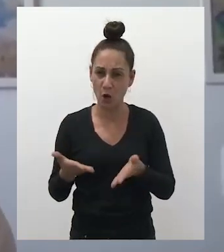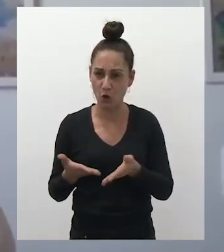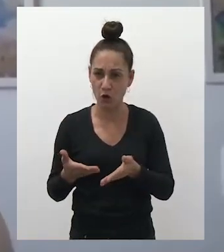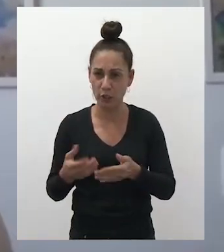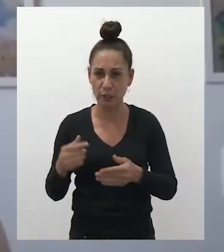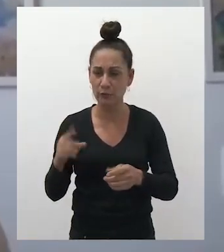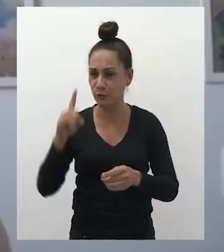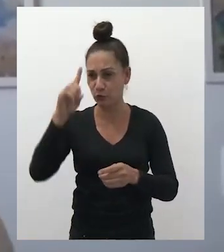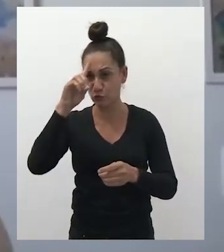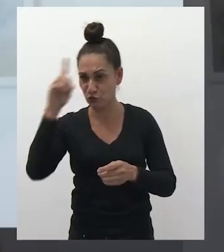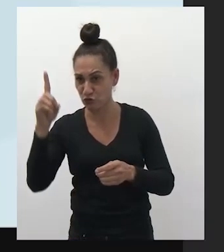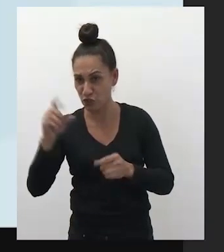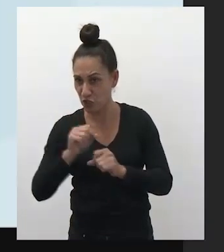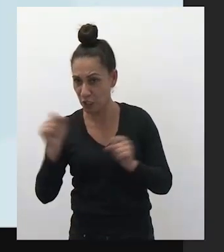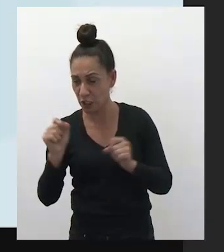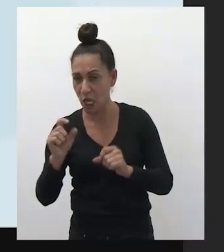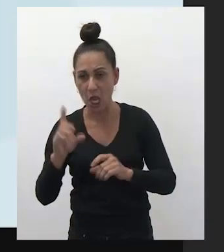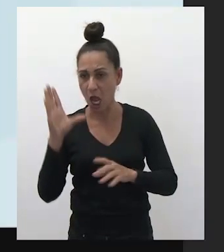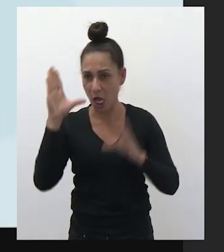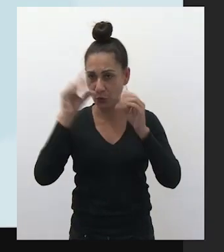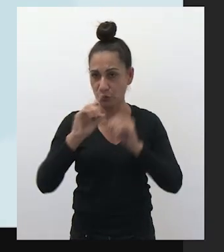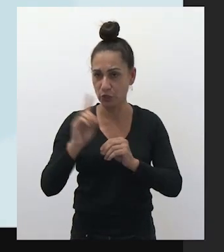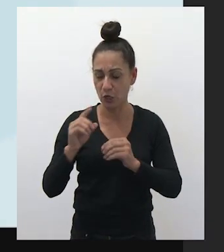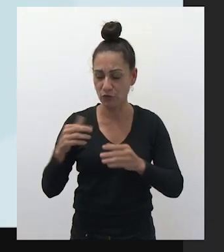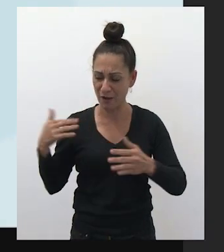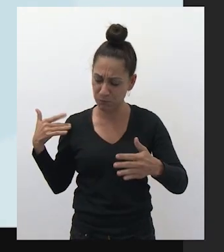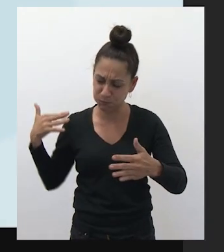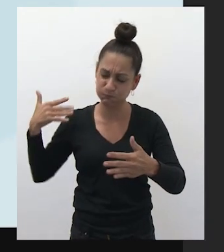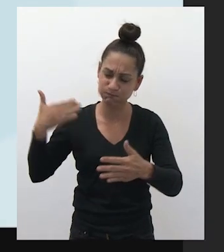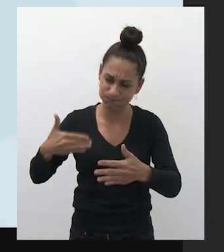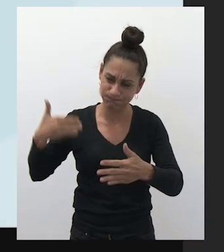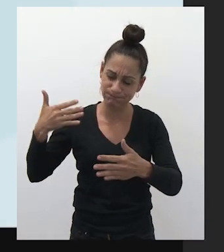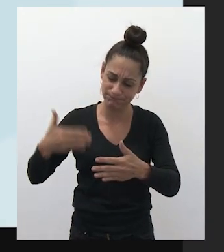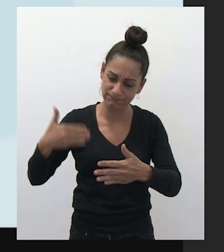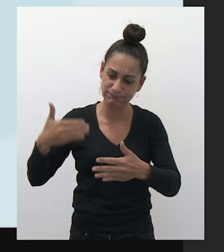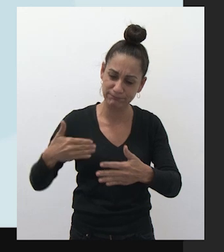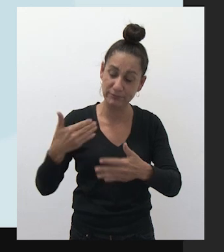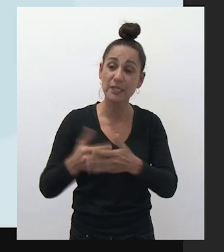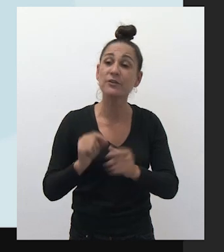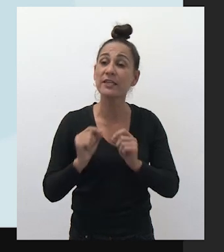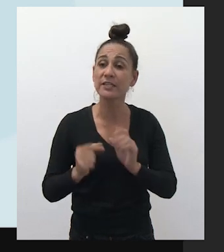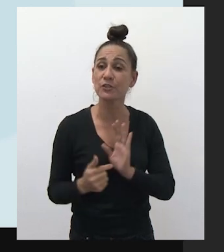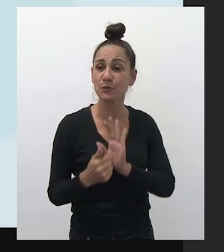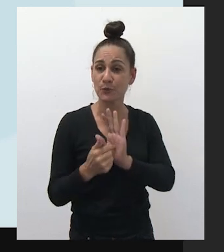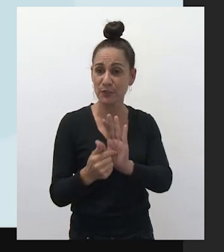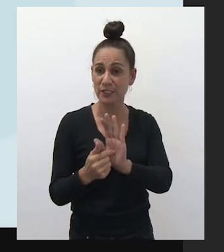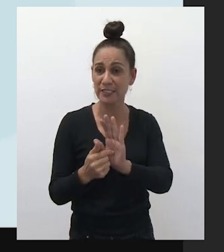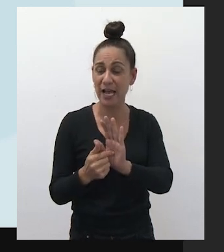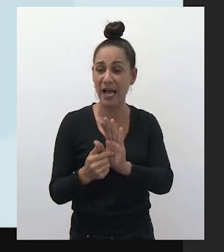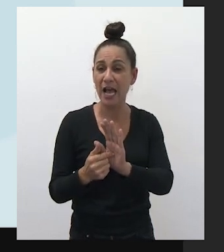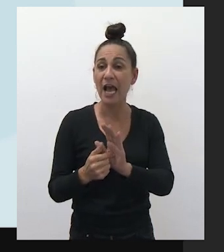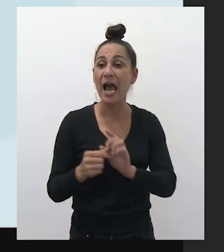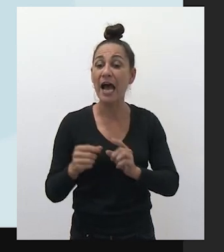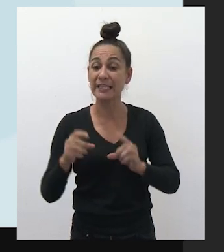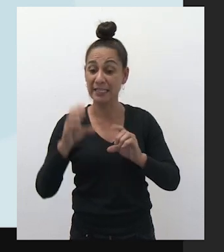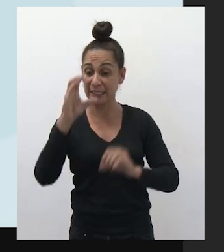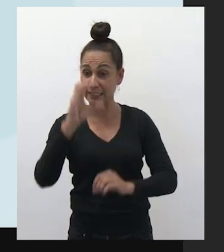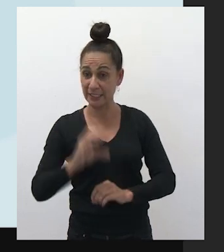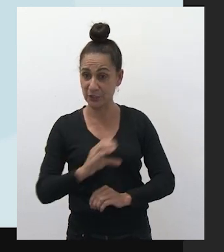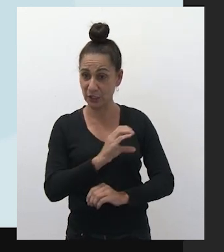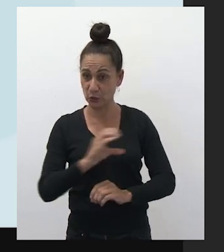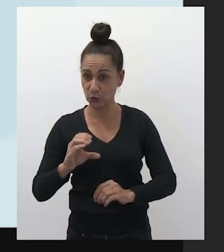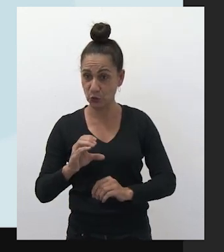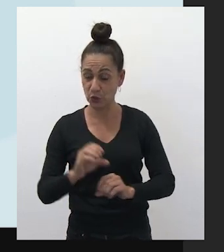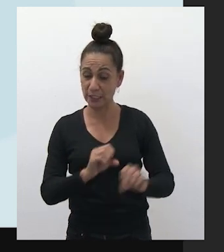nem da noite para o dia. Então, como antecedentes, o que a gente pode apontar? A contribuição da doutrina social da Igreja